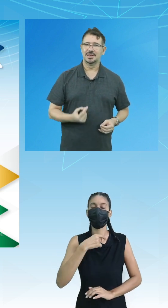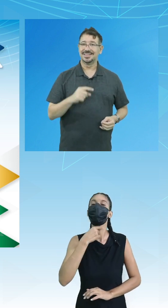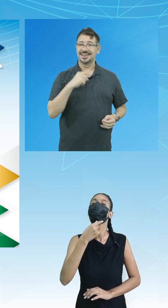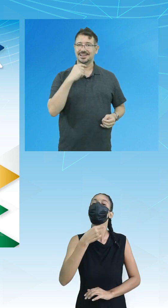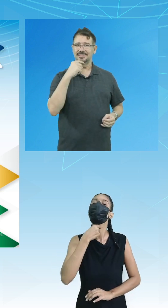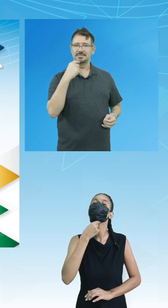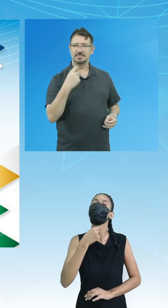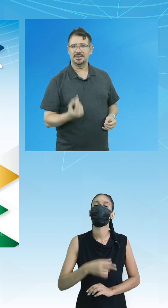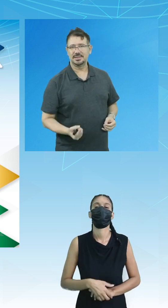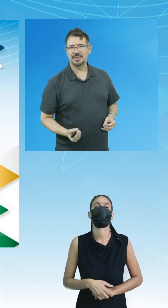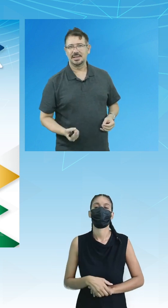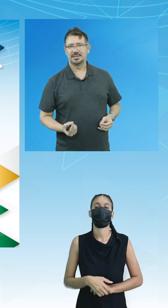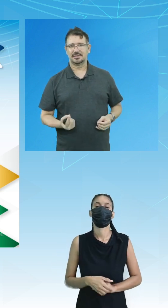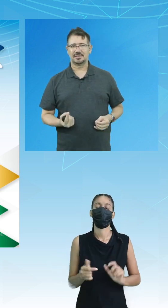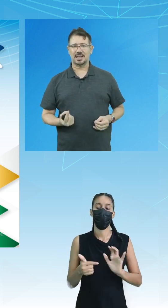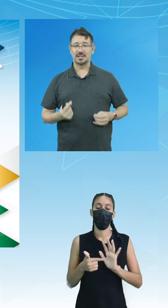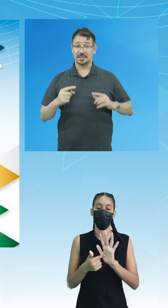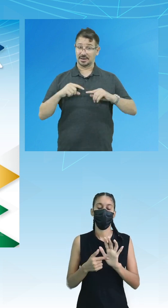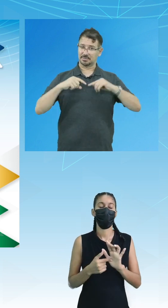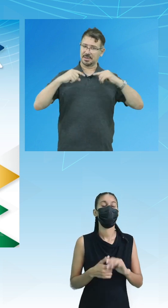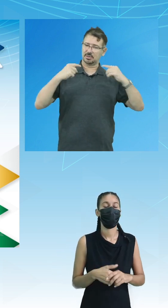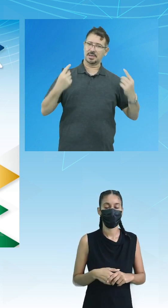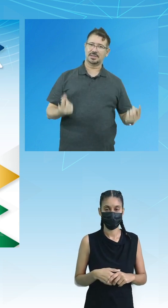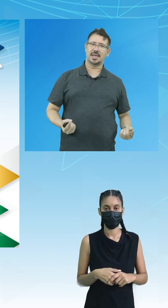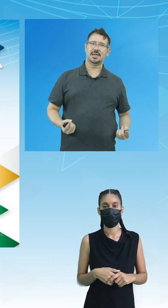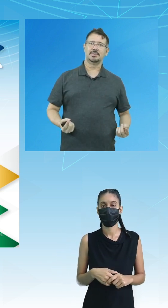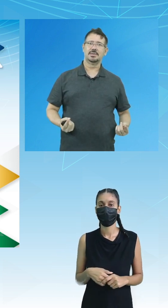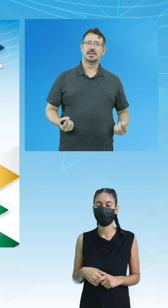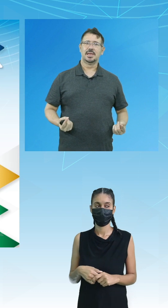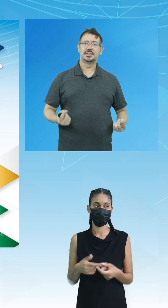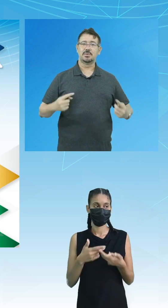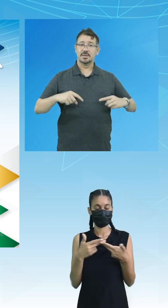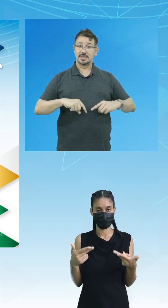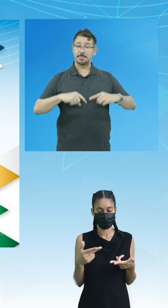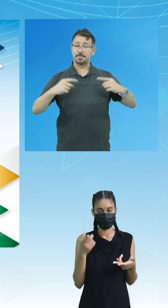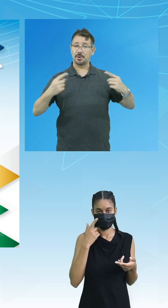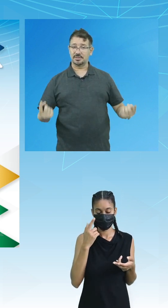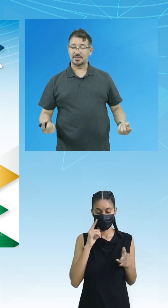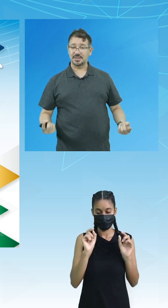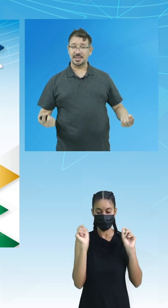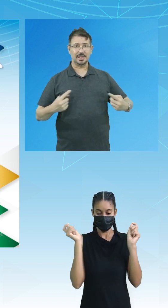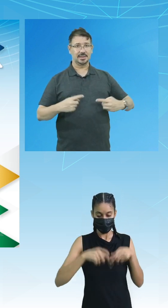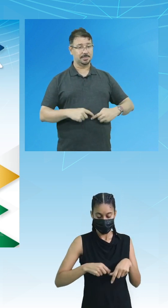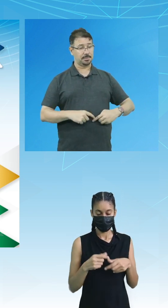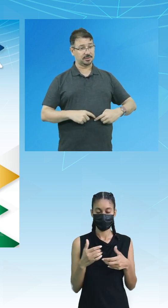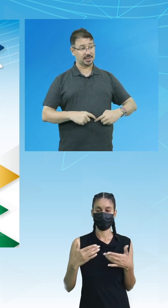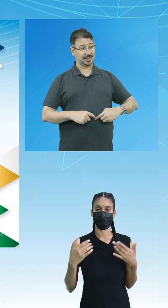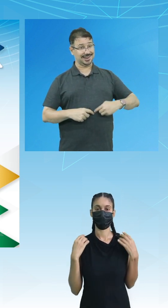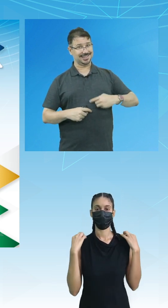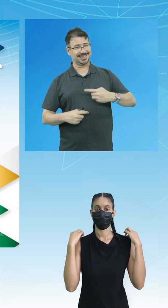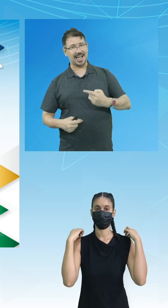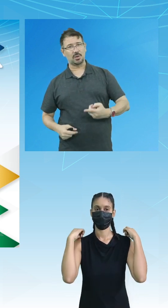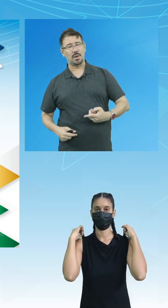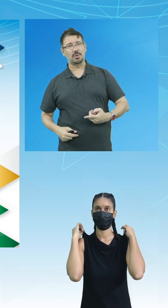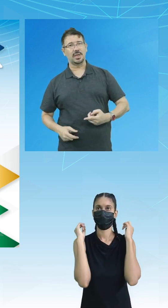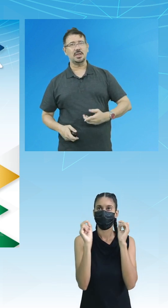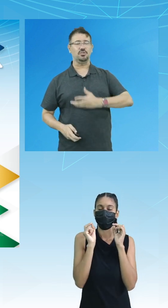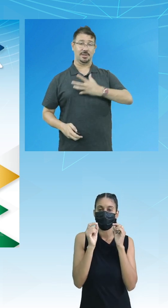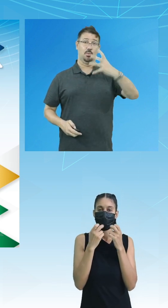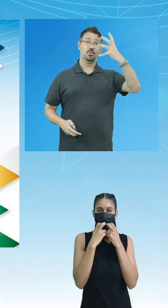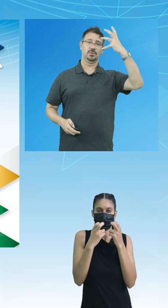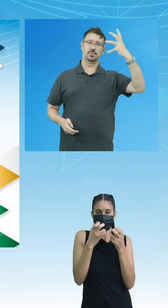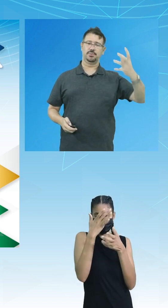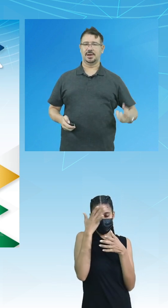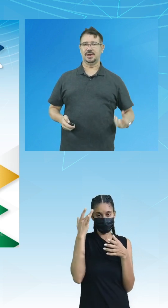voz transmite, certo? Transmite uma ideia. Então, que pode ser de alegria, pode ser gritar com alguém ou